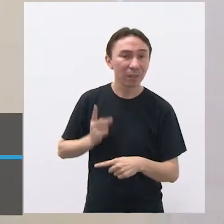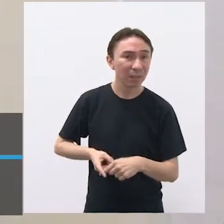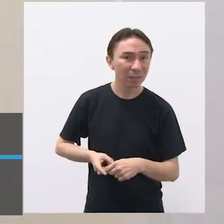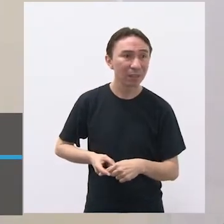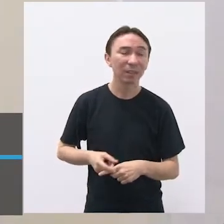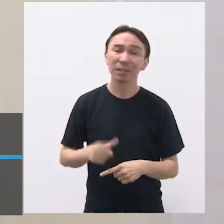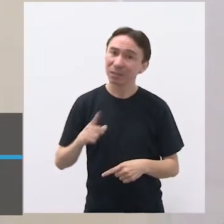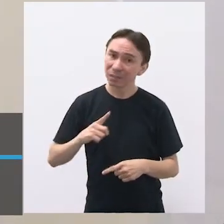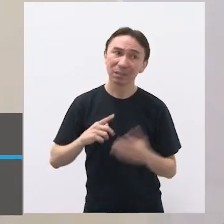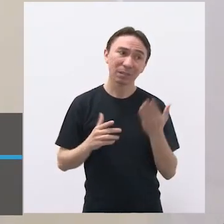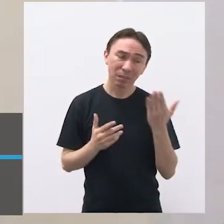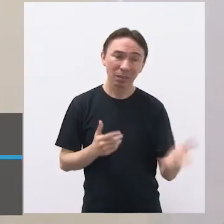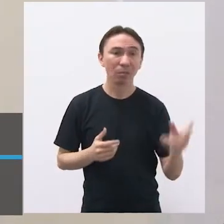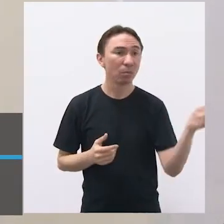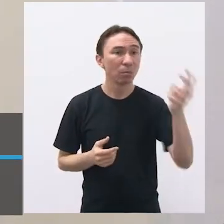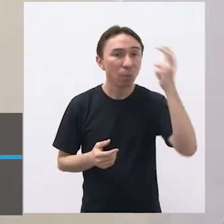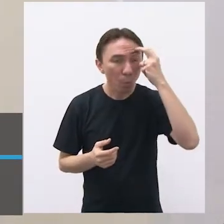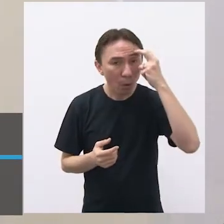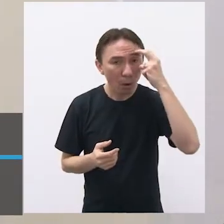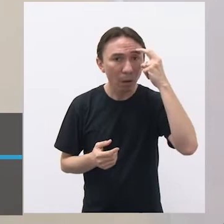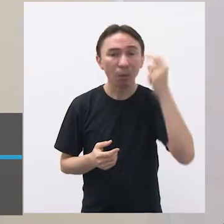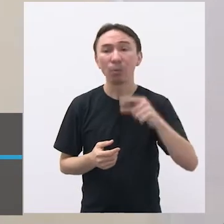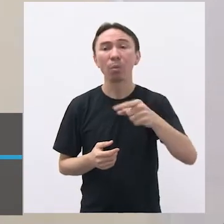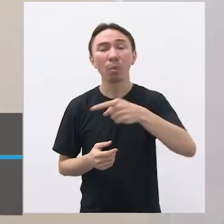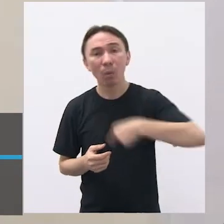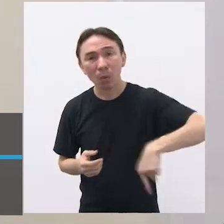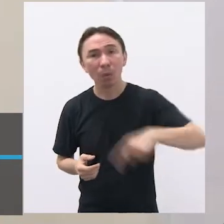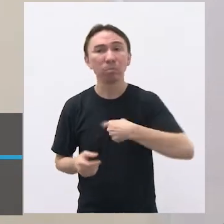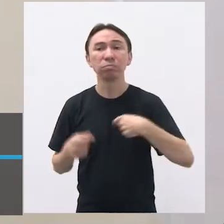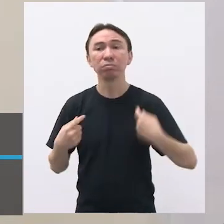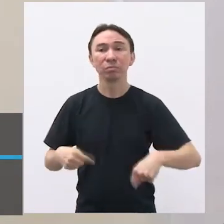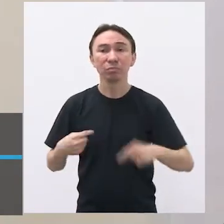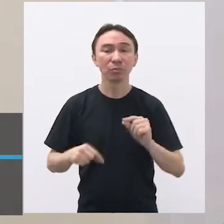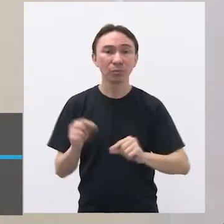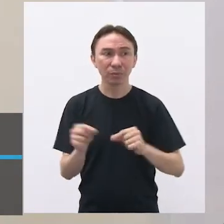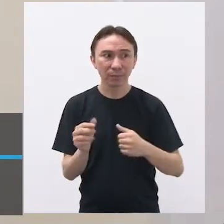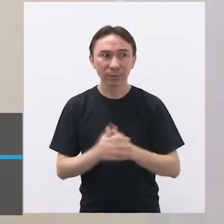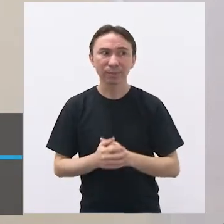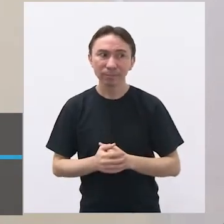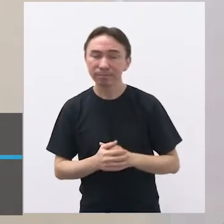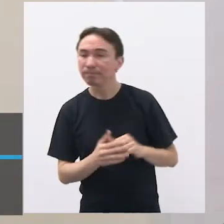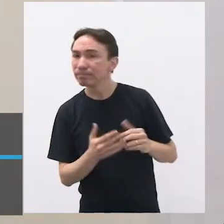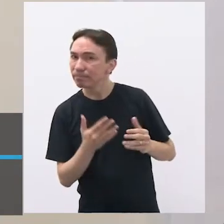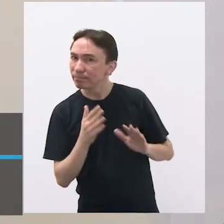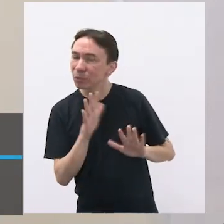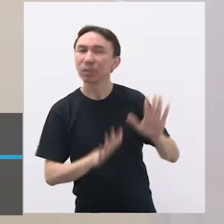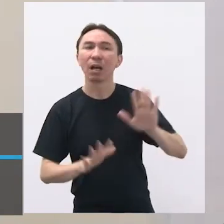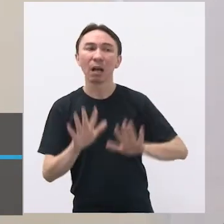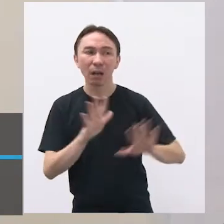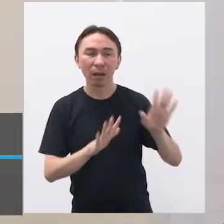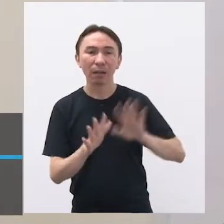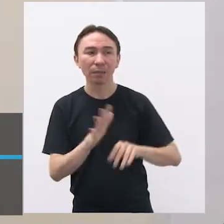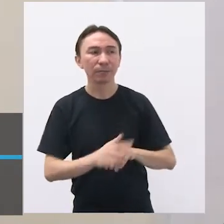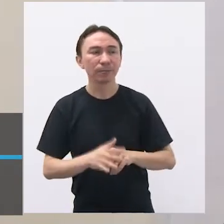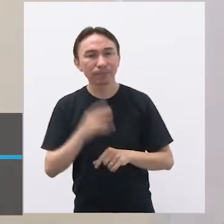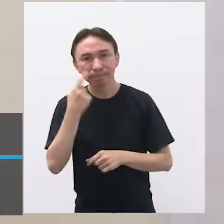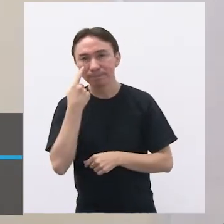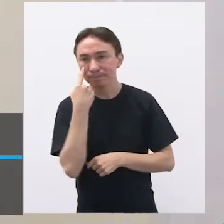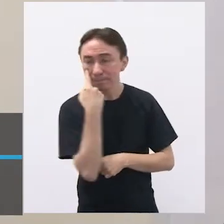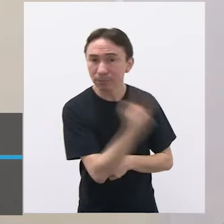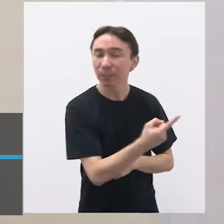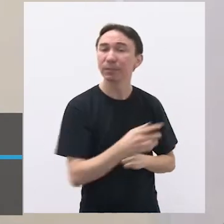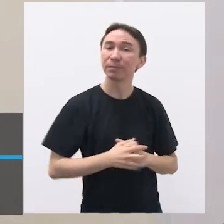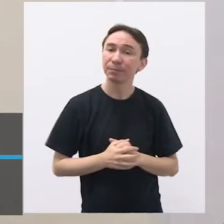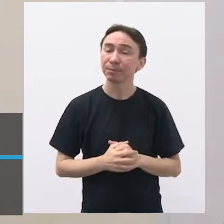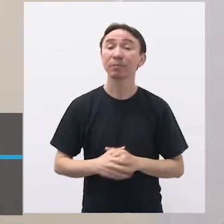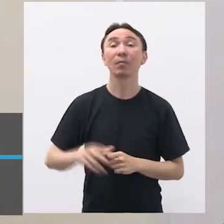cultural, do qual nós temos, sim, olhar com mais cautela. A história, ela tem vários marcos, e ela pode